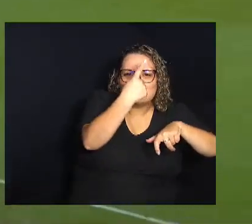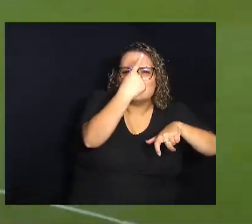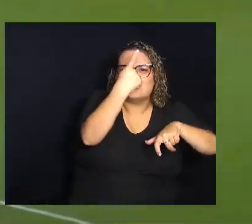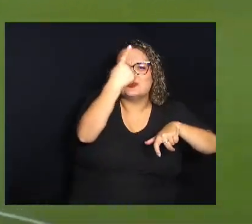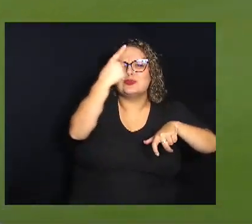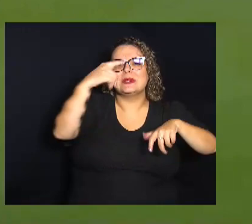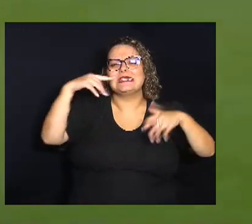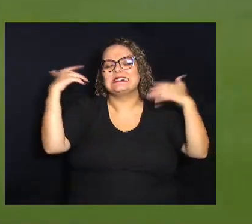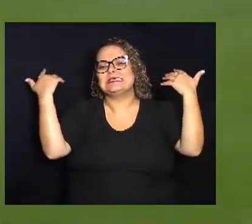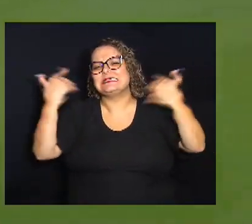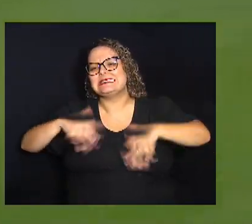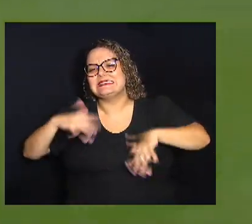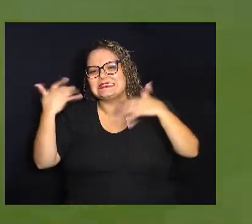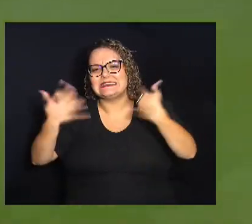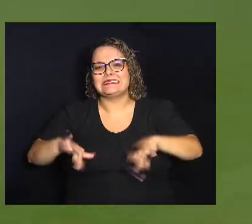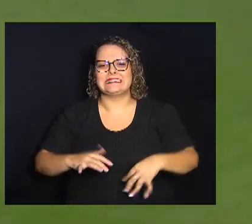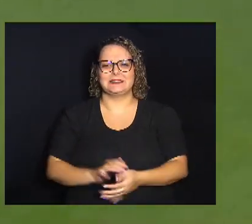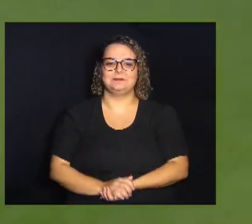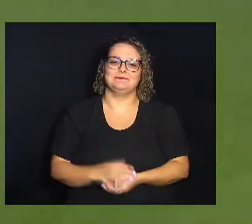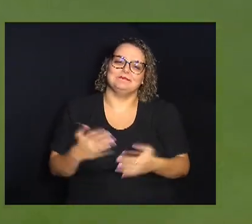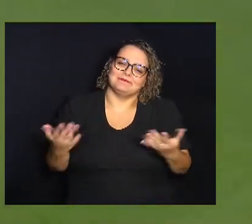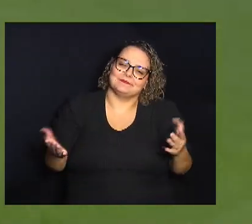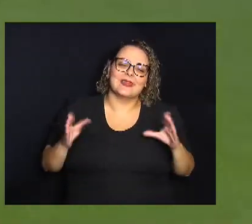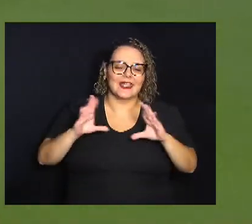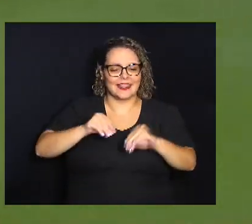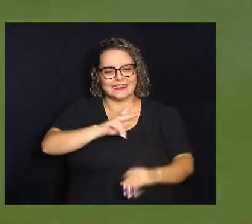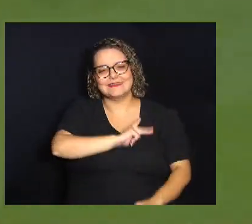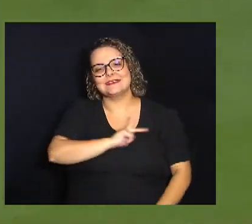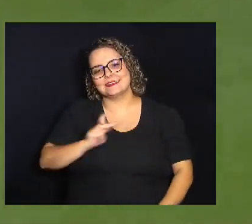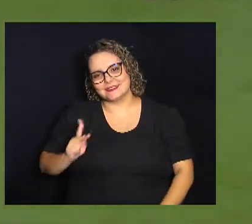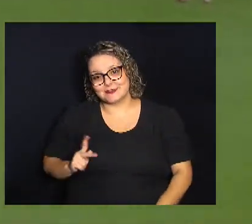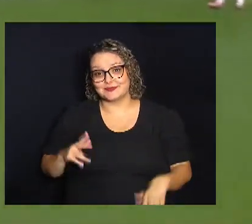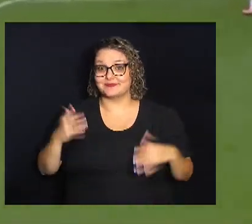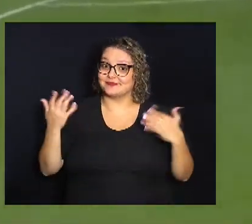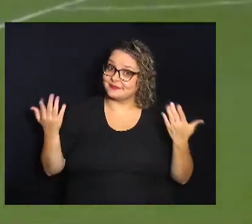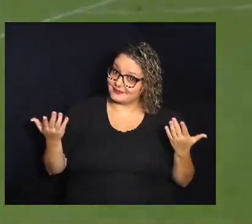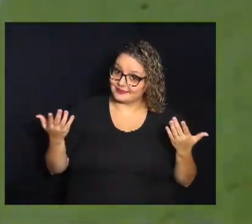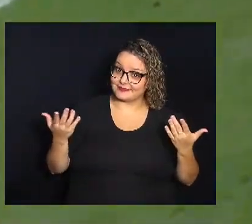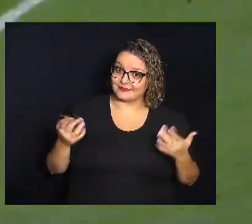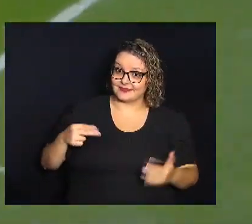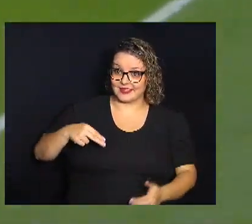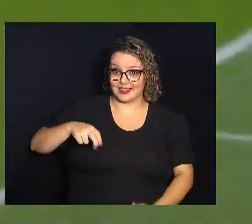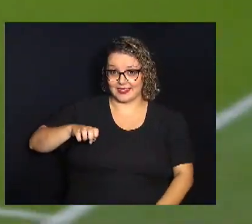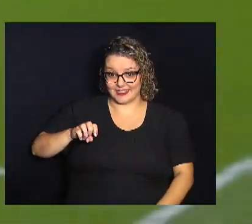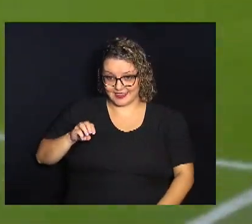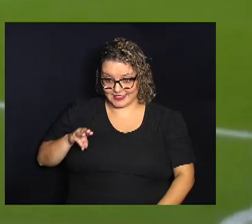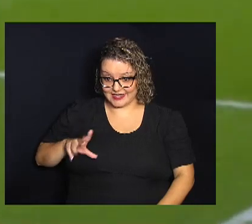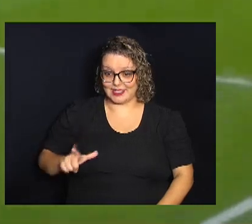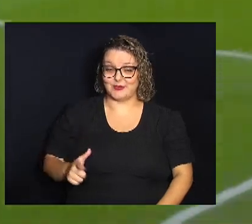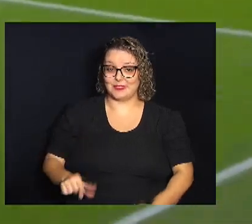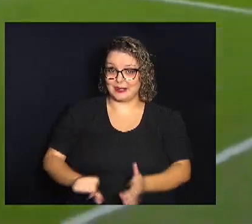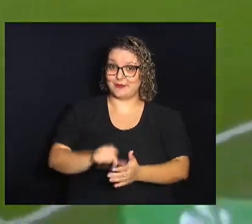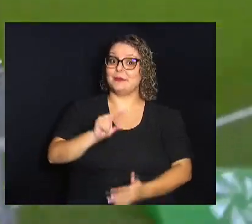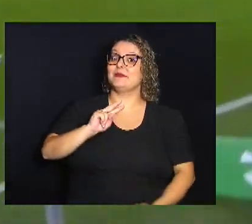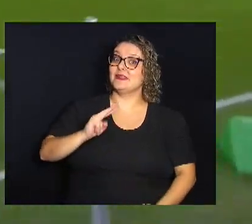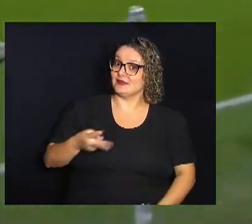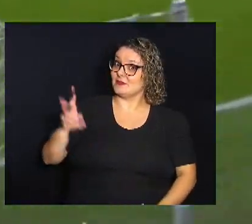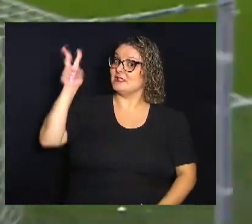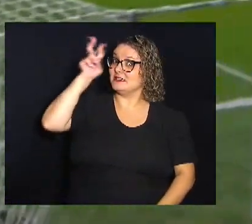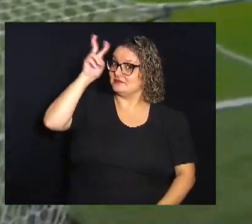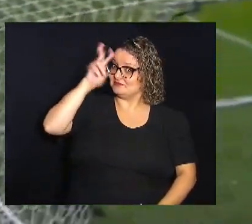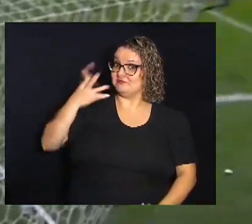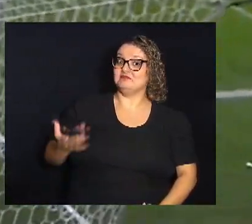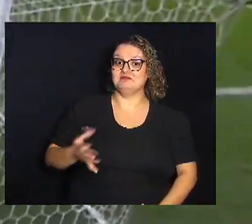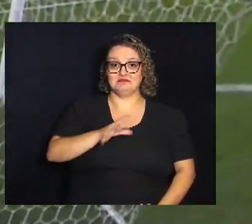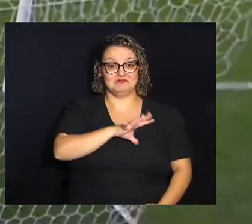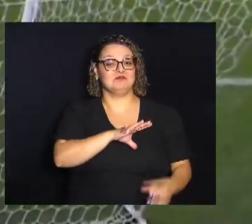travessão e saiu. Era a noite da Ponte, então, na Neoquímica Arena, pela primeira vez na história,